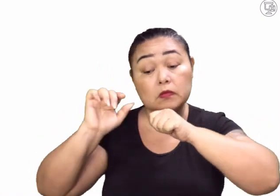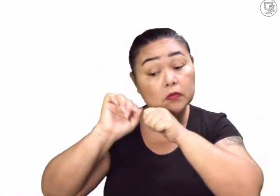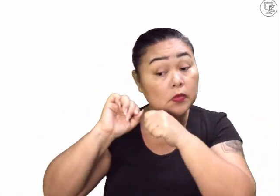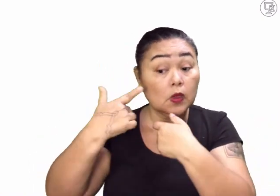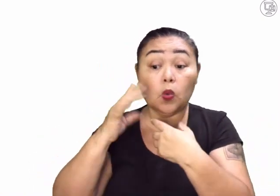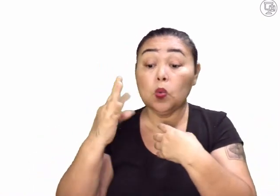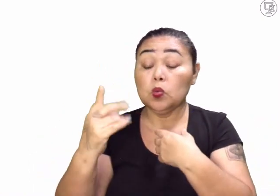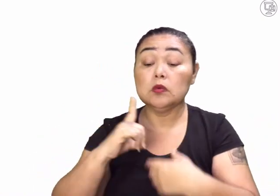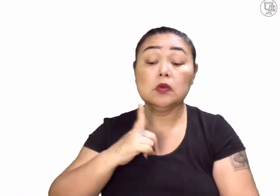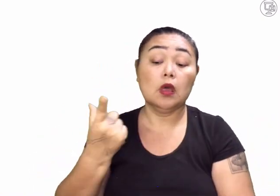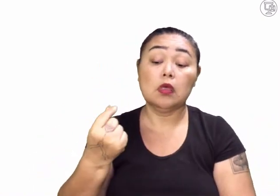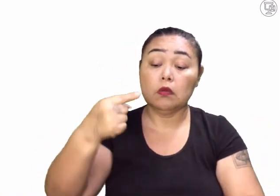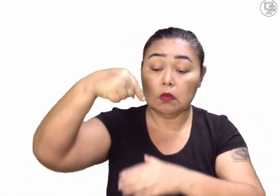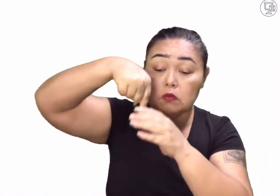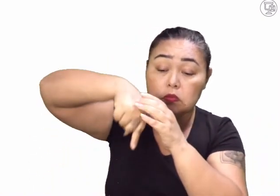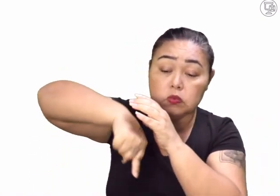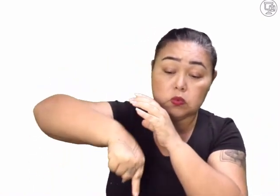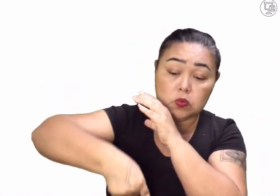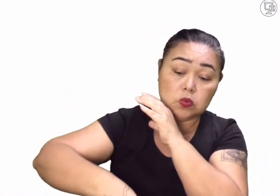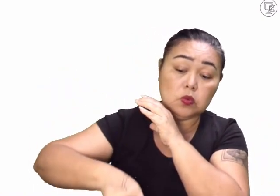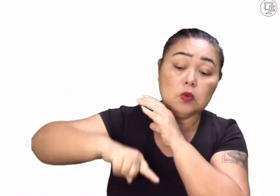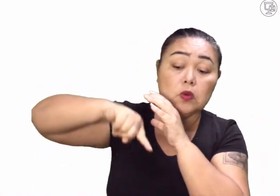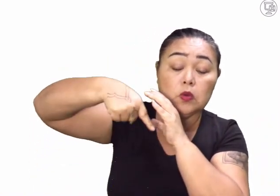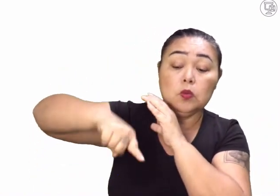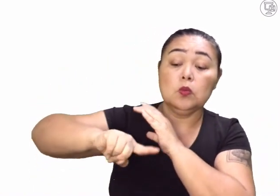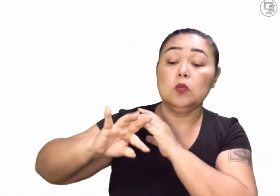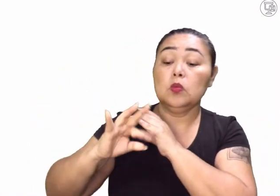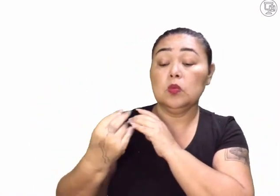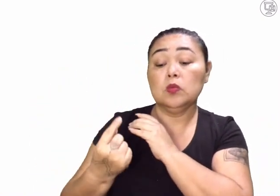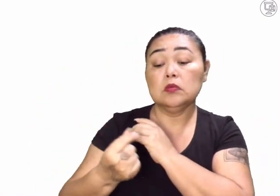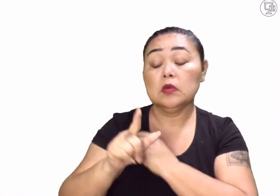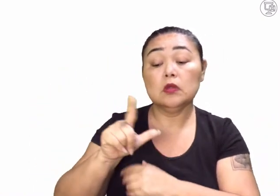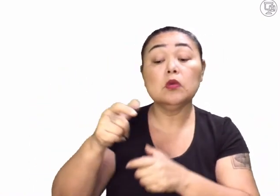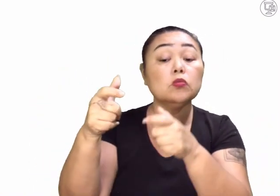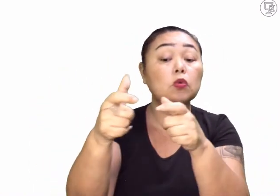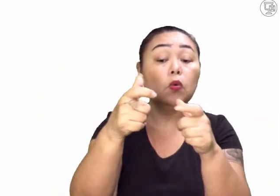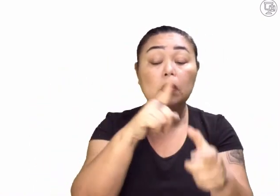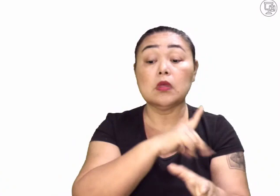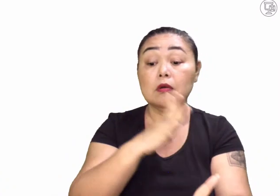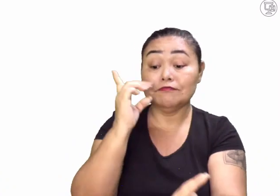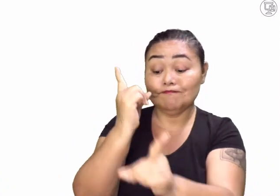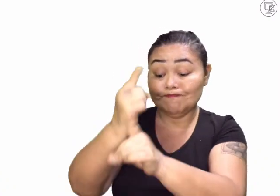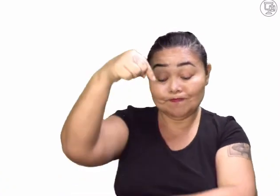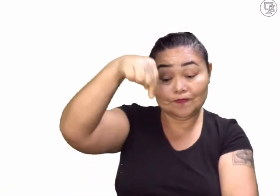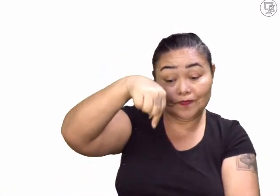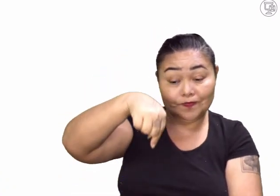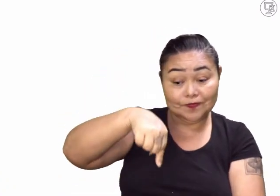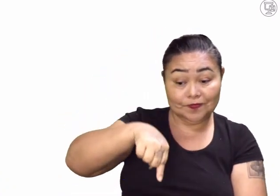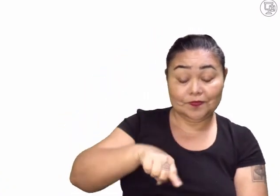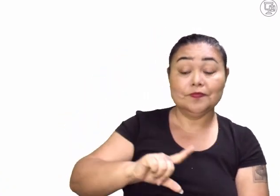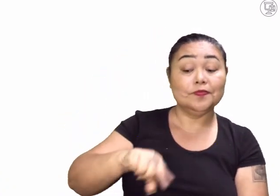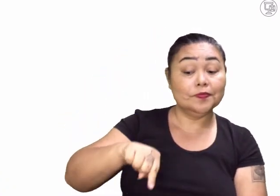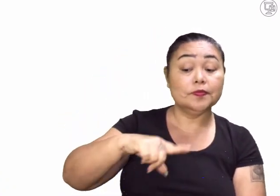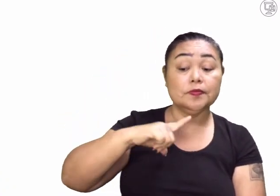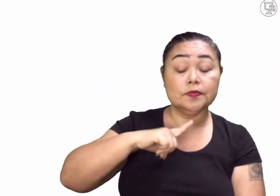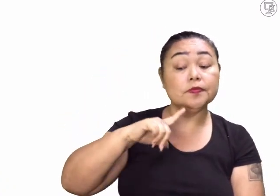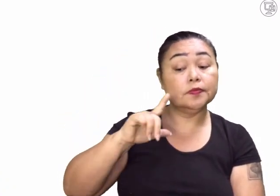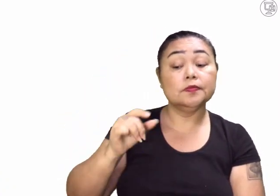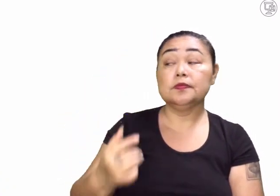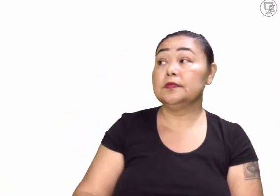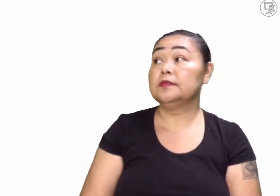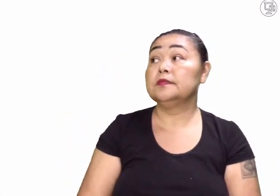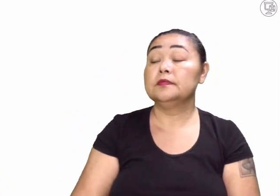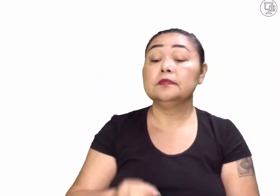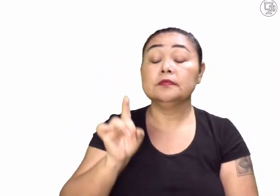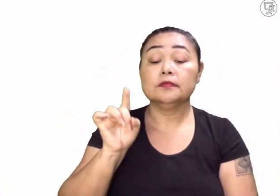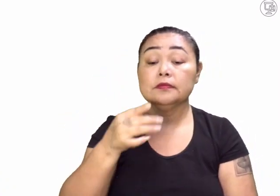necessário para cavar um poço, né, artesiano, né? Isso. E nem é todo lugar que vai achar essa água no subterrâneo. Exatamente. Ainda tem essa, né?